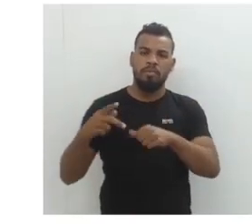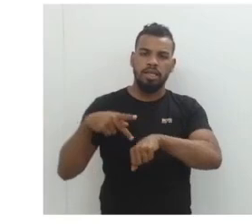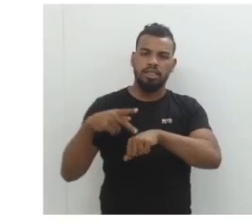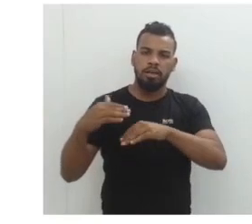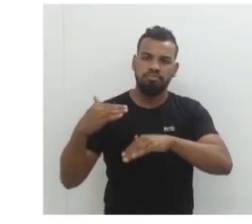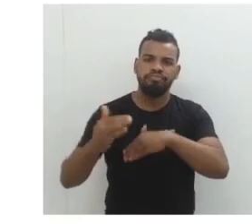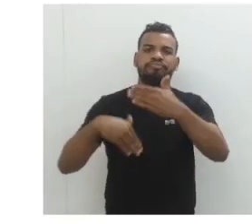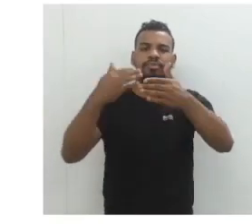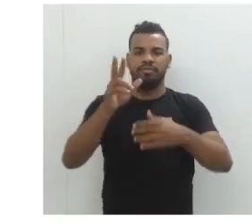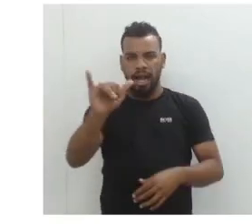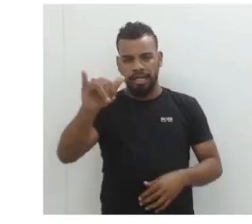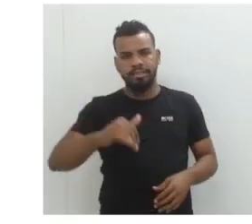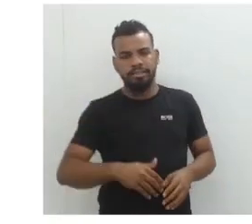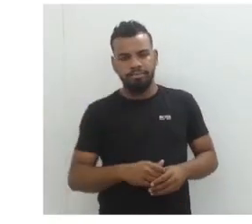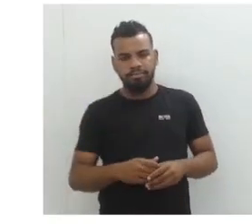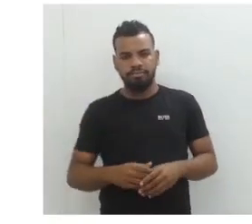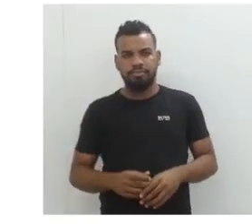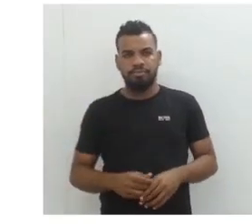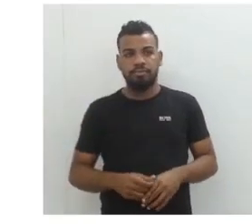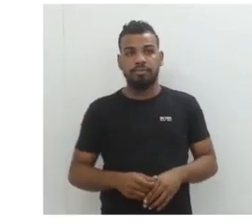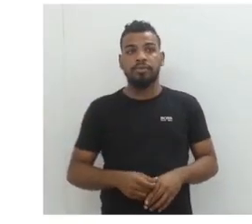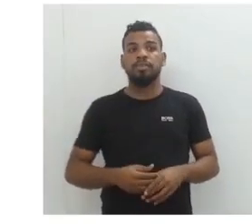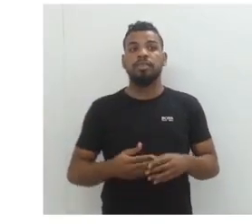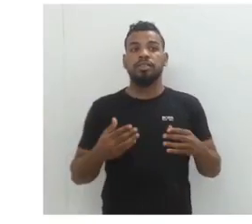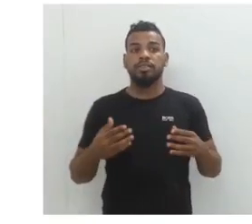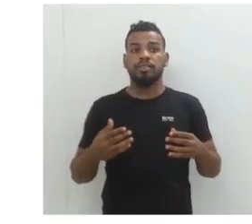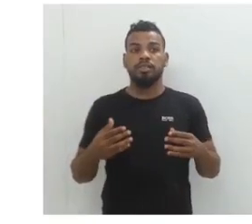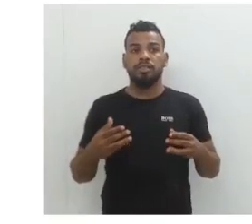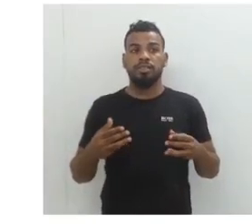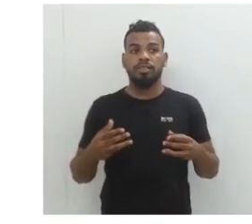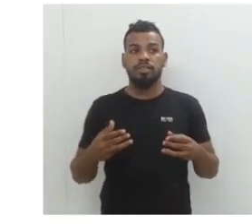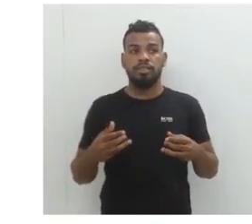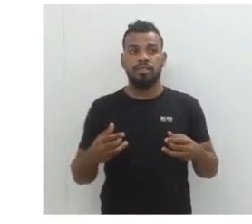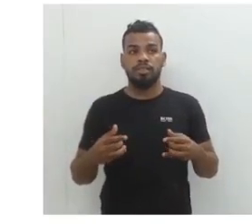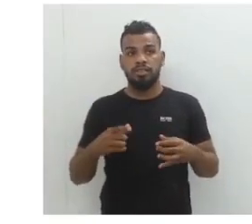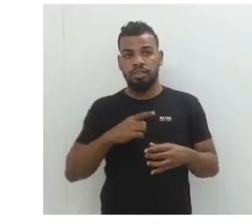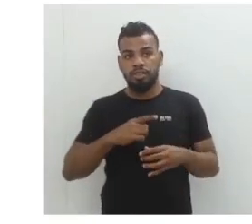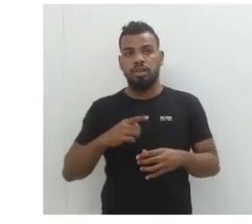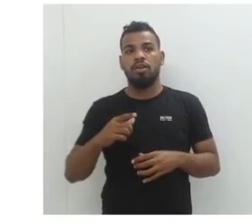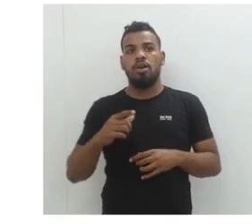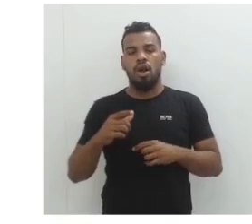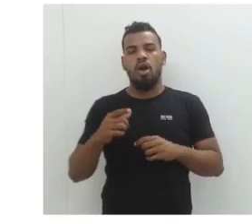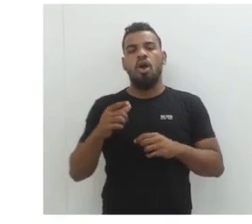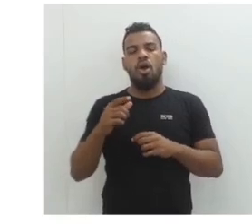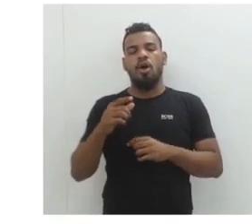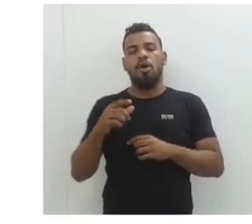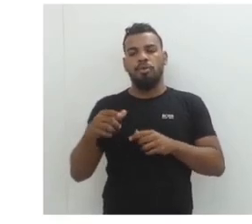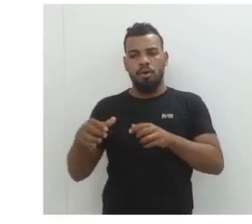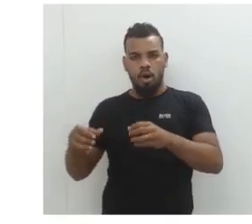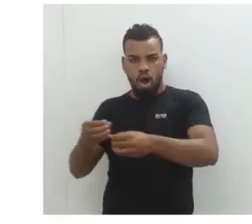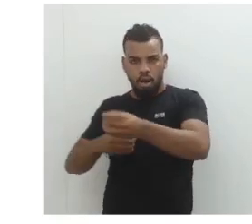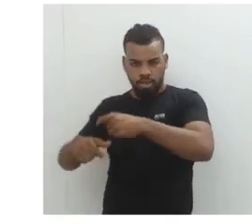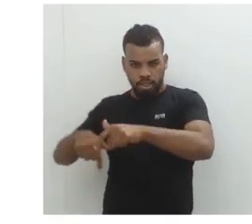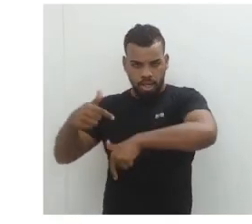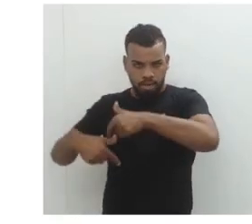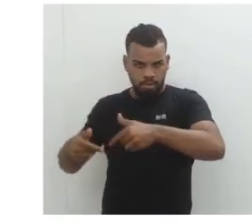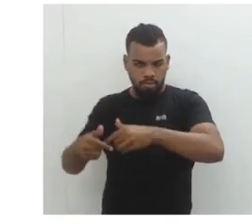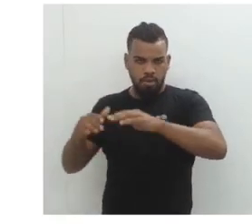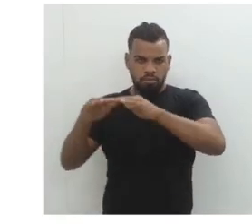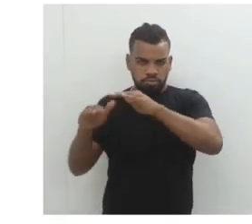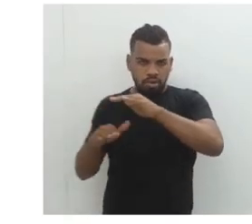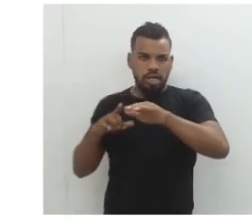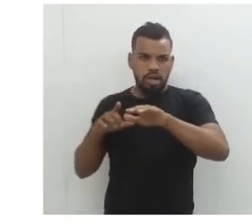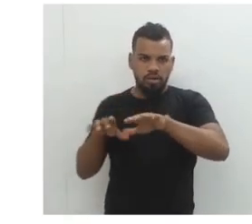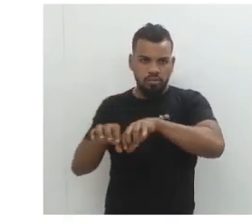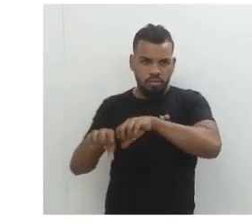país. Então, há uma formação da classe operária e,